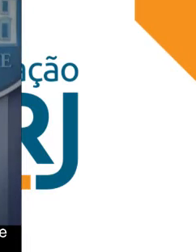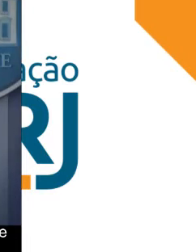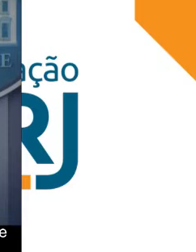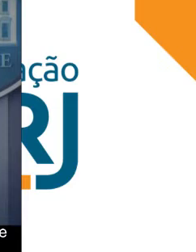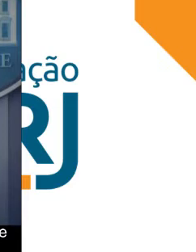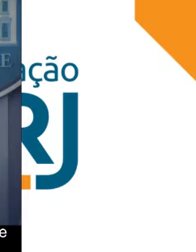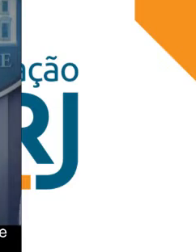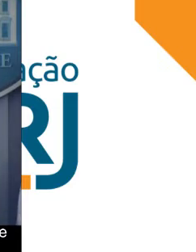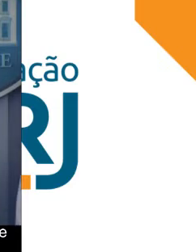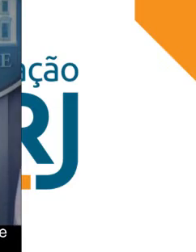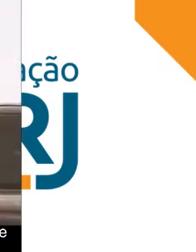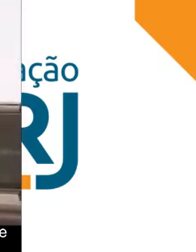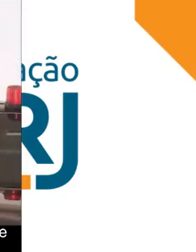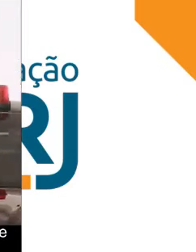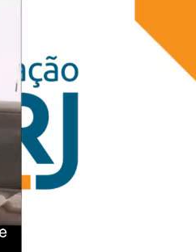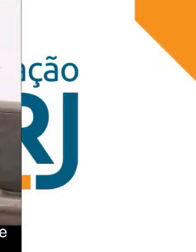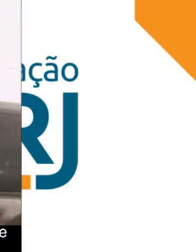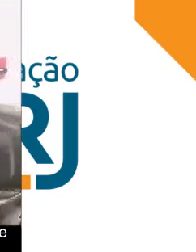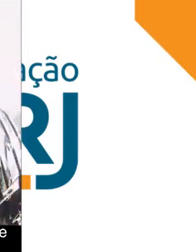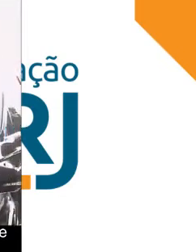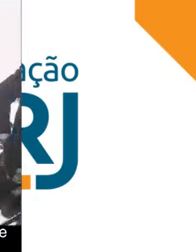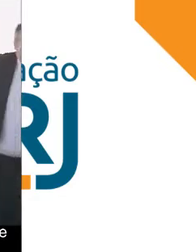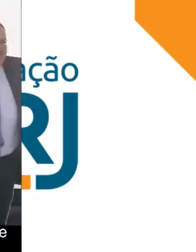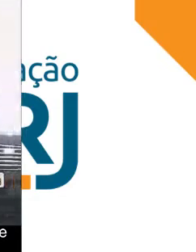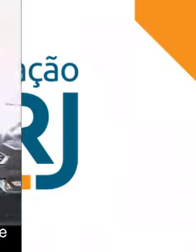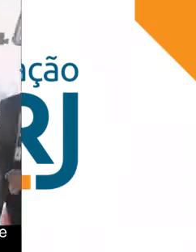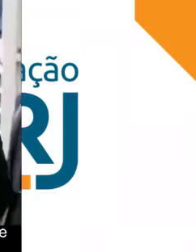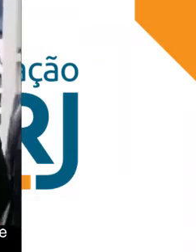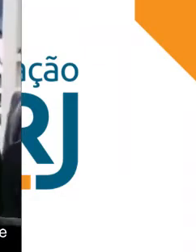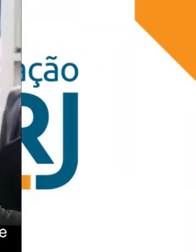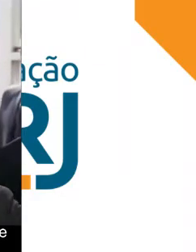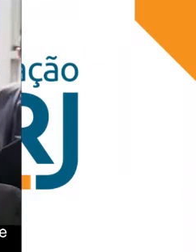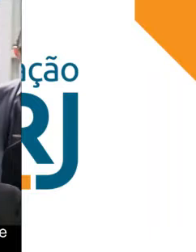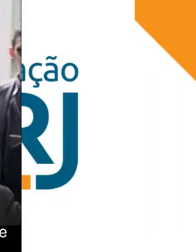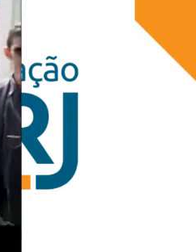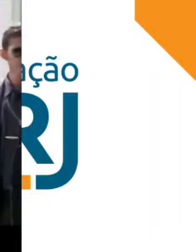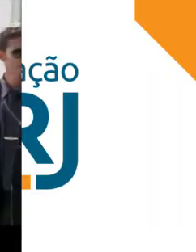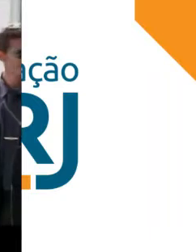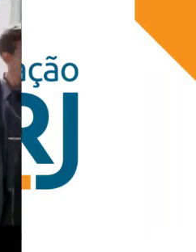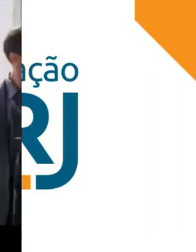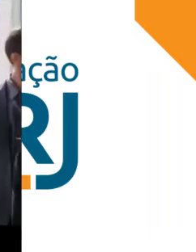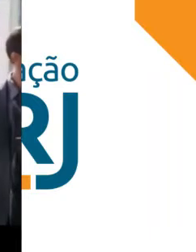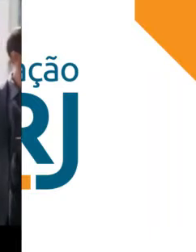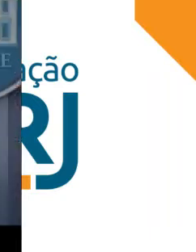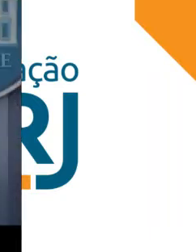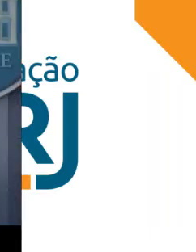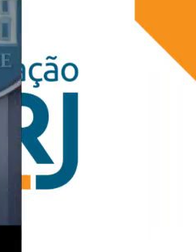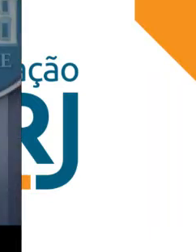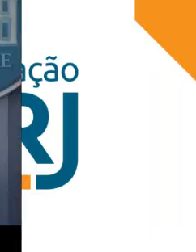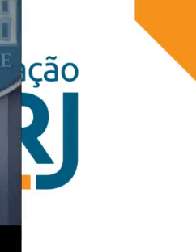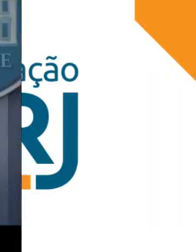Em resposta sobre a atuação de Bolsonaro na crise do coronavírus e se gostaria de mandar uma mensagem para